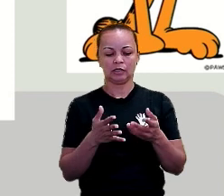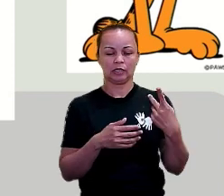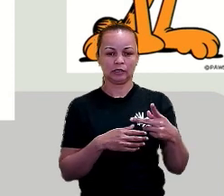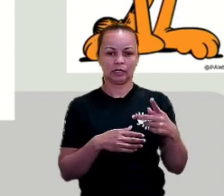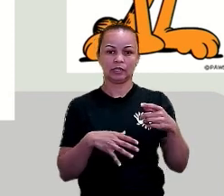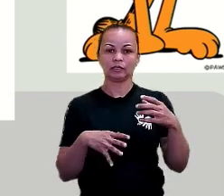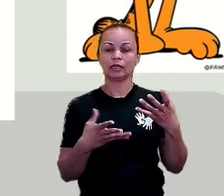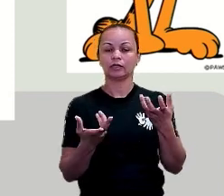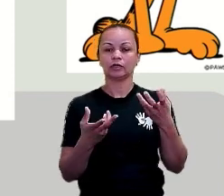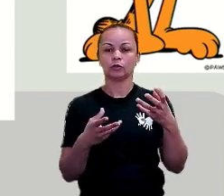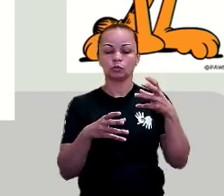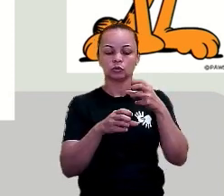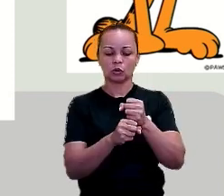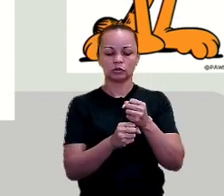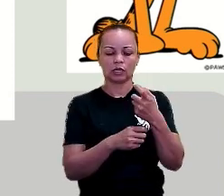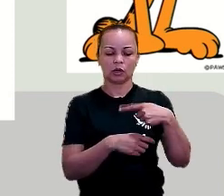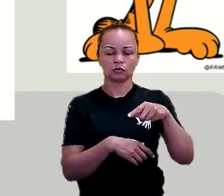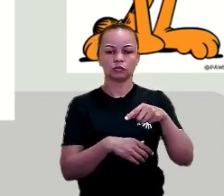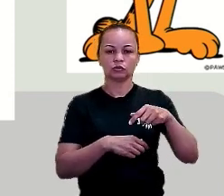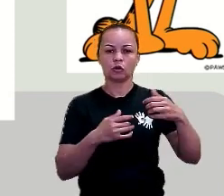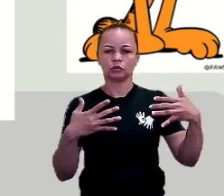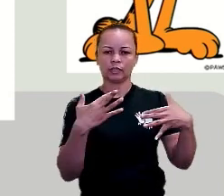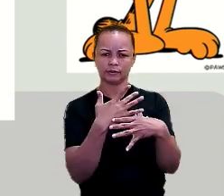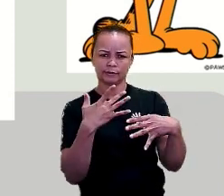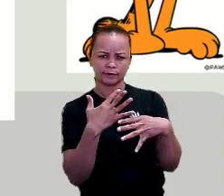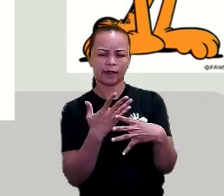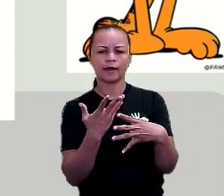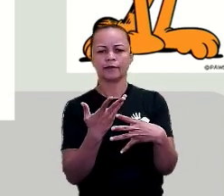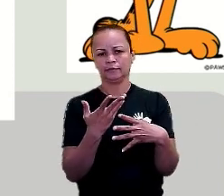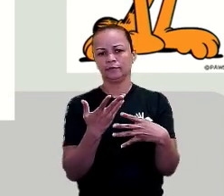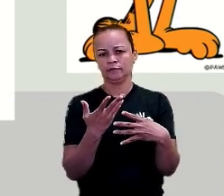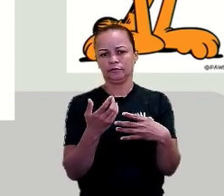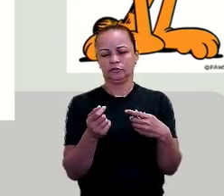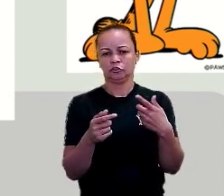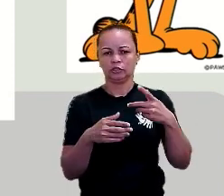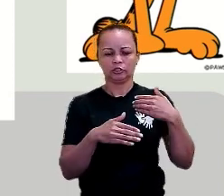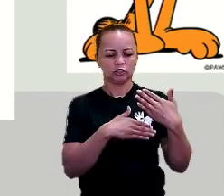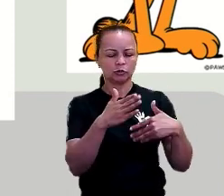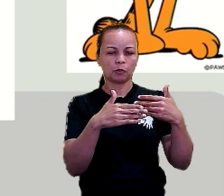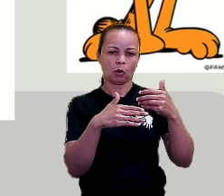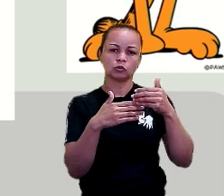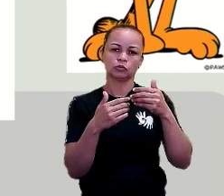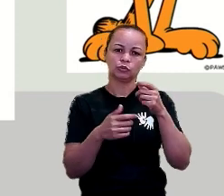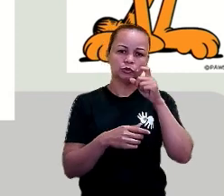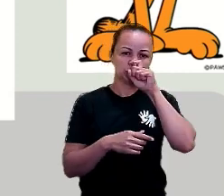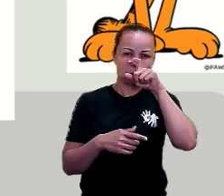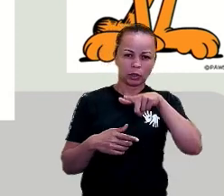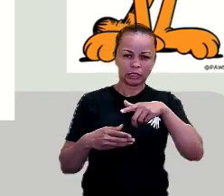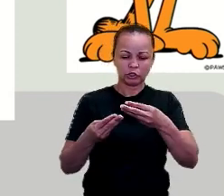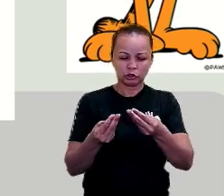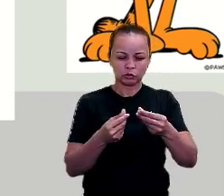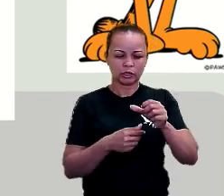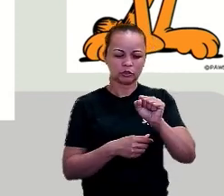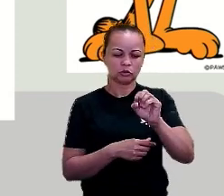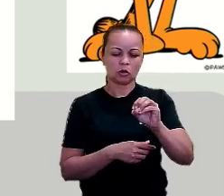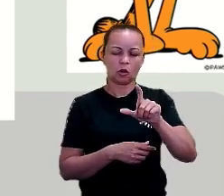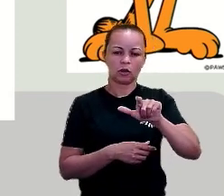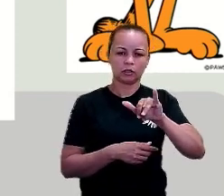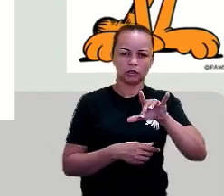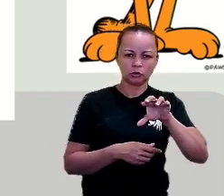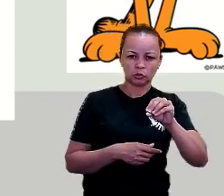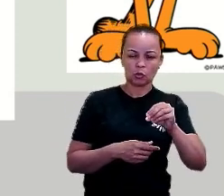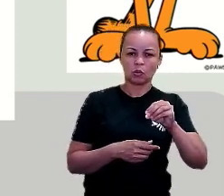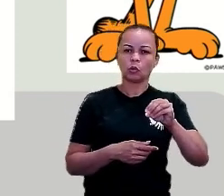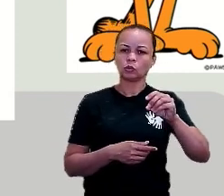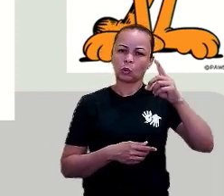resíduos sólidos urbanos, né? Ou seja, o que a gente produz de lixo, que é sólido urbano, por